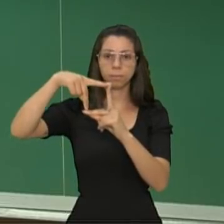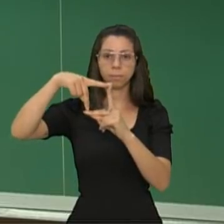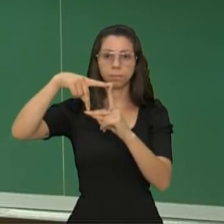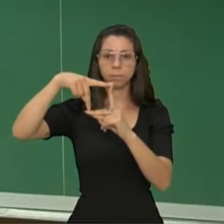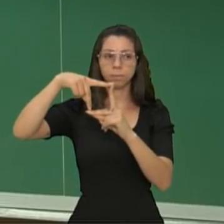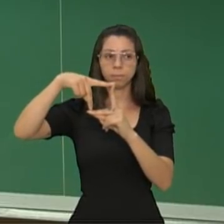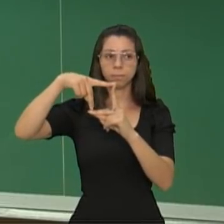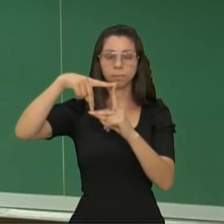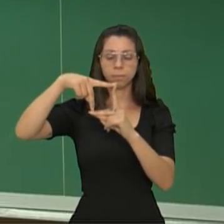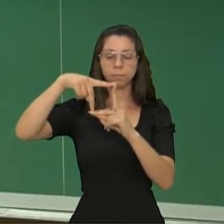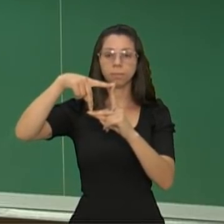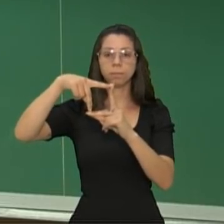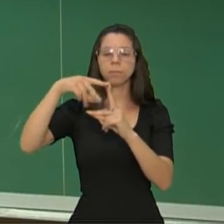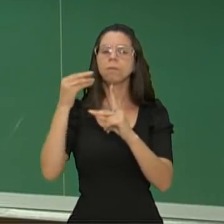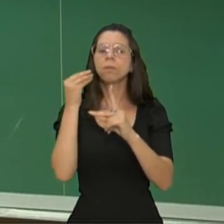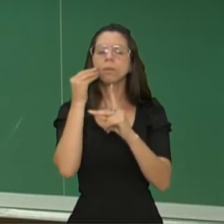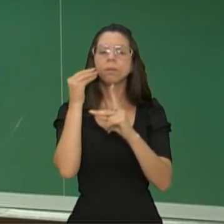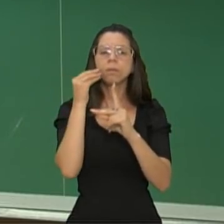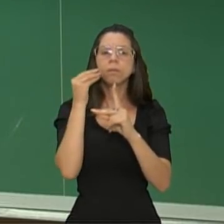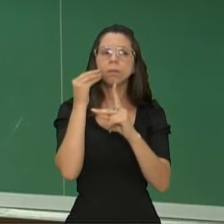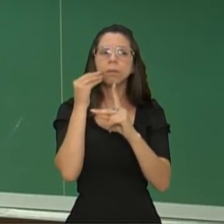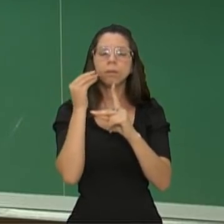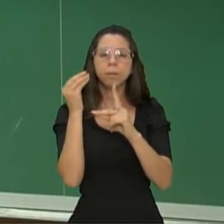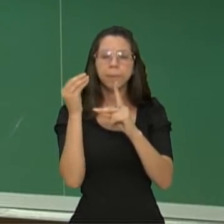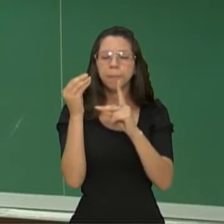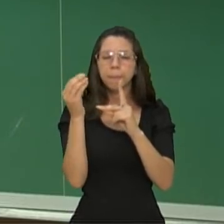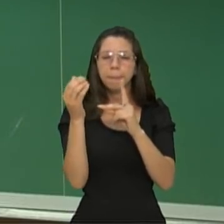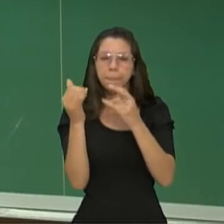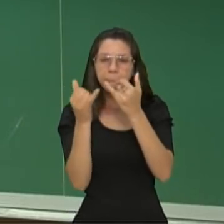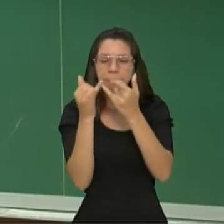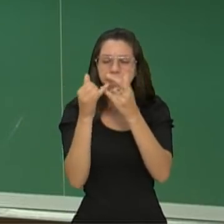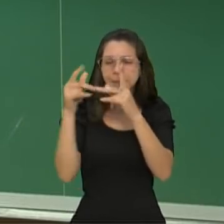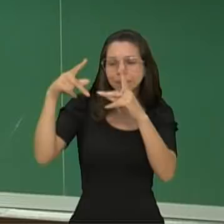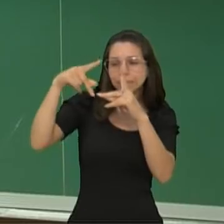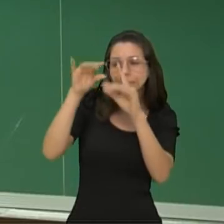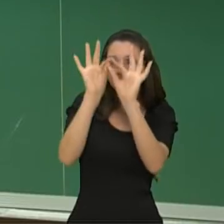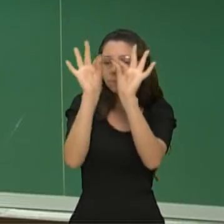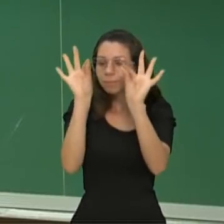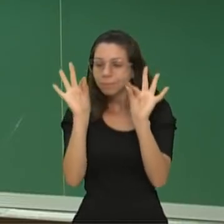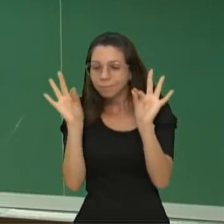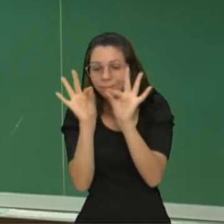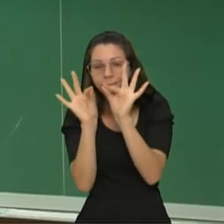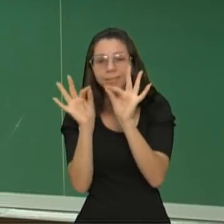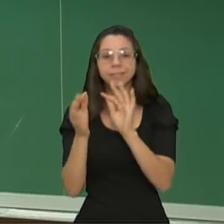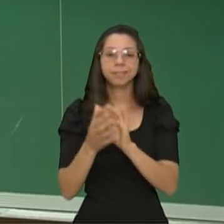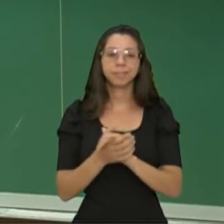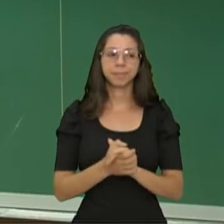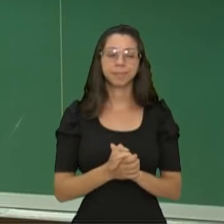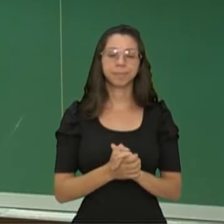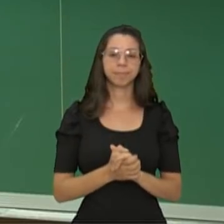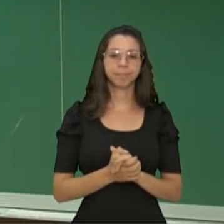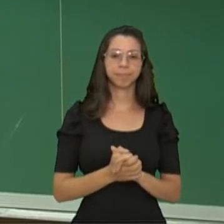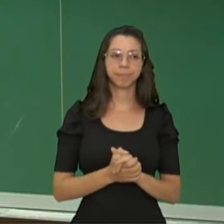Vou tentar deixar bem próximo de um quadrado esse desenho. Até que ficou mais ou